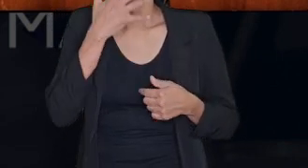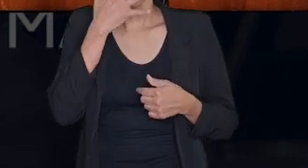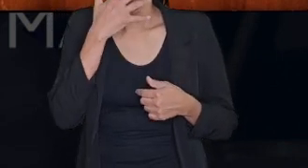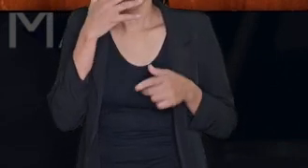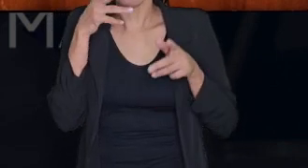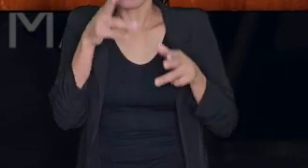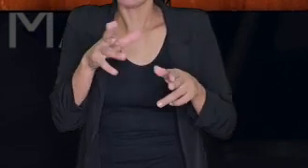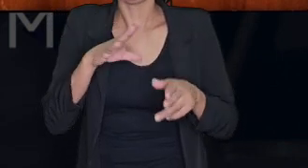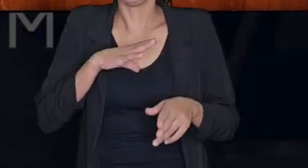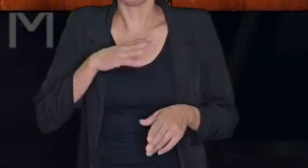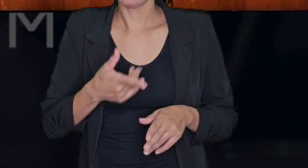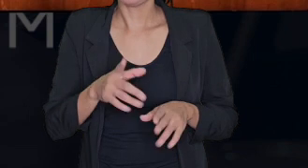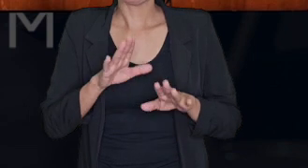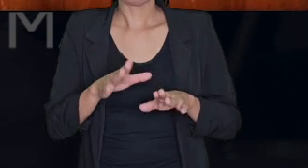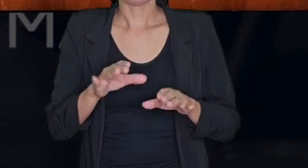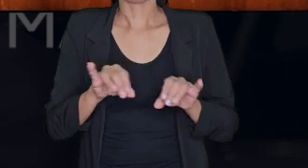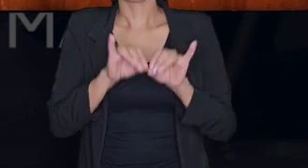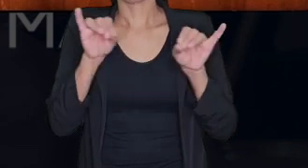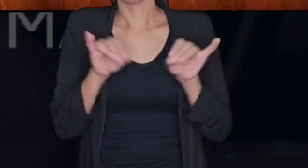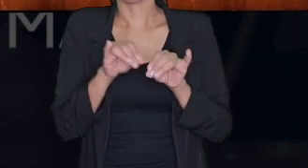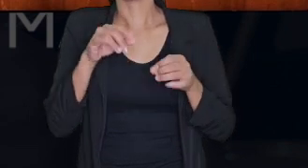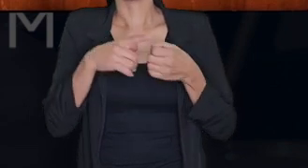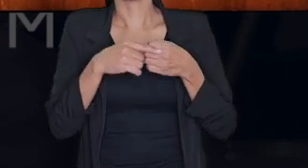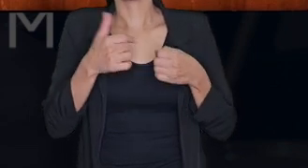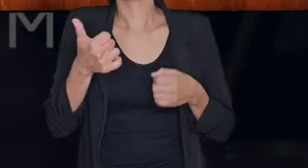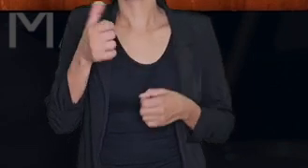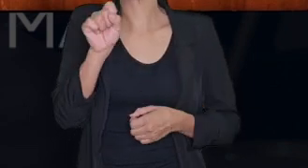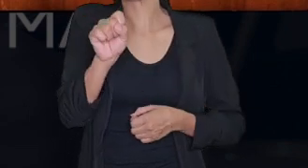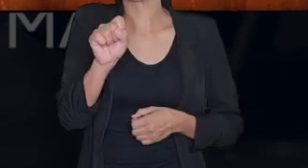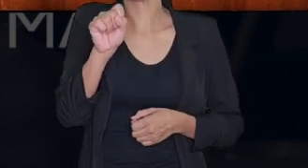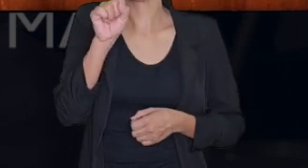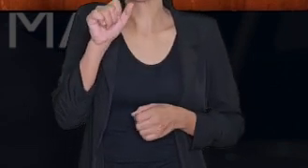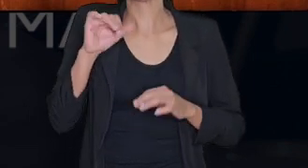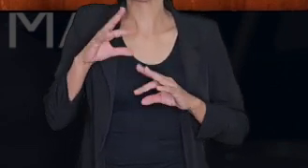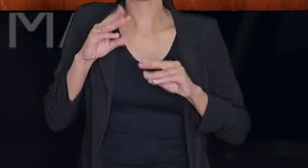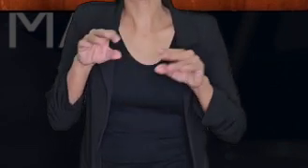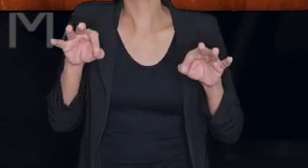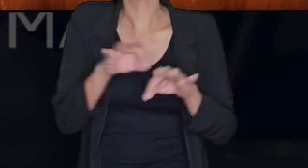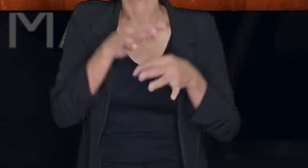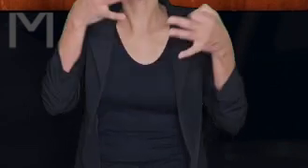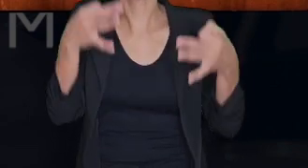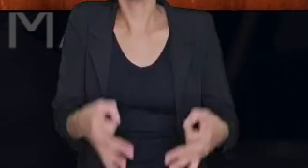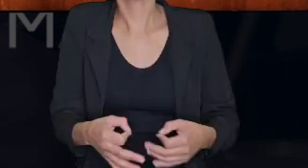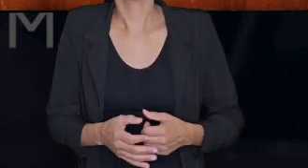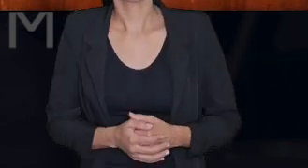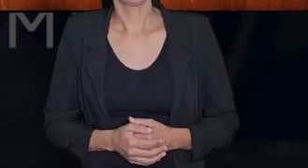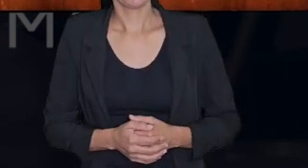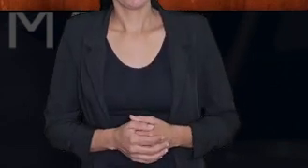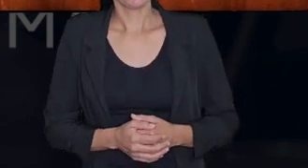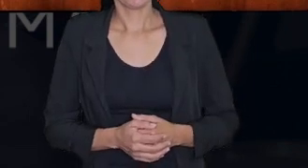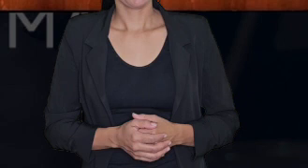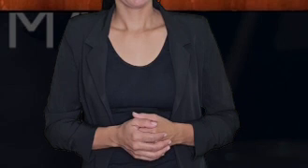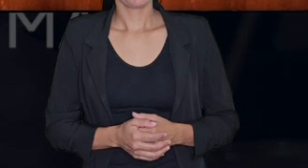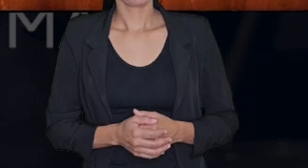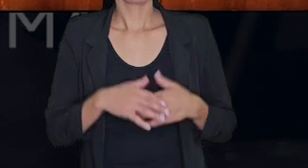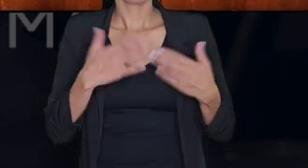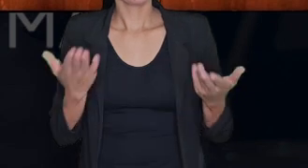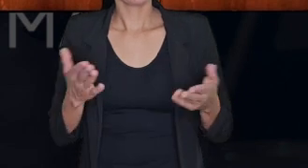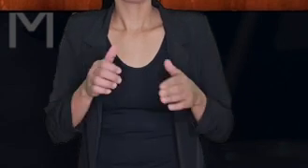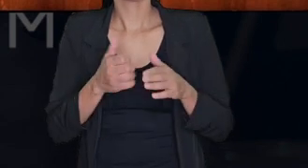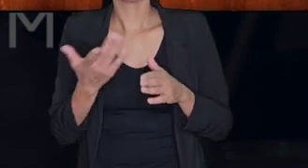Tal. É isso. E olha que eu me considero vanguardista. E acho uma bobeira esse artigo 18, se eu tiver tudo